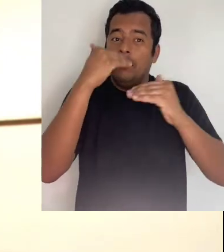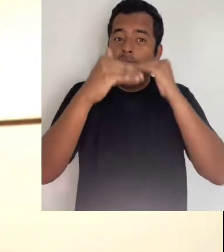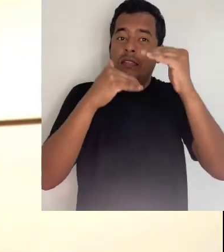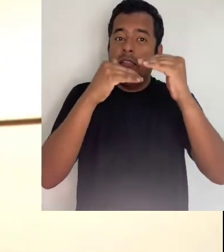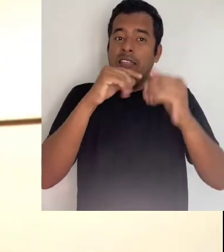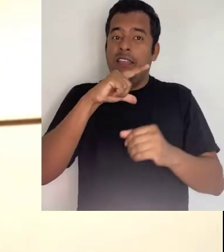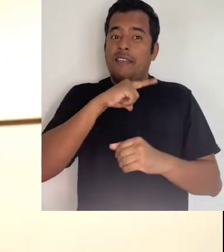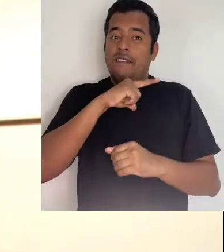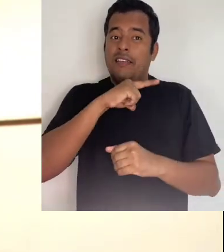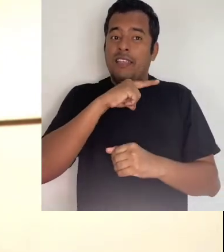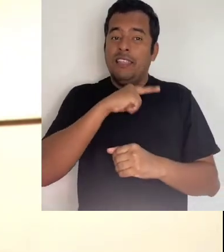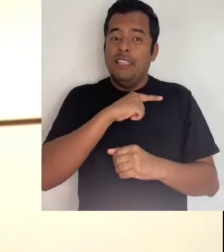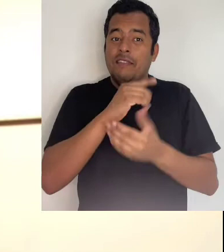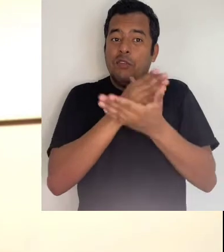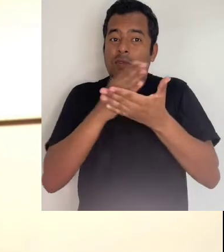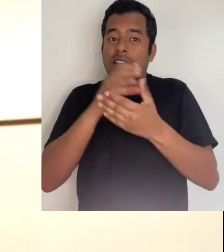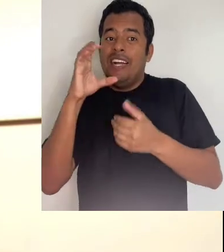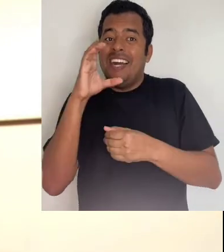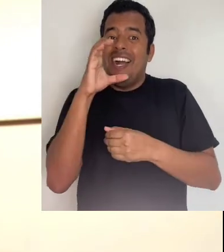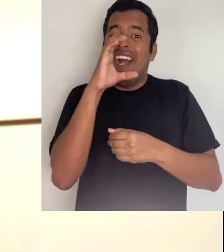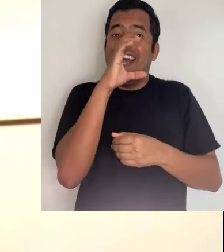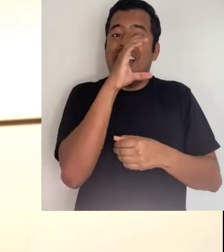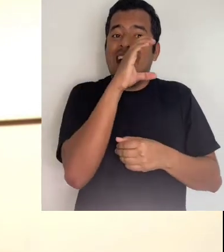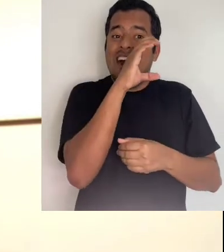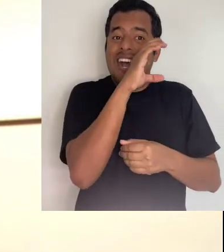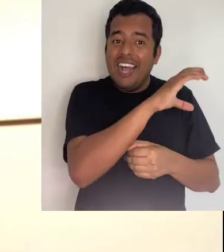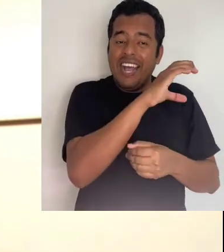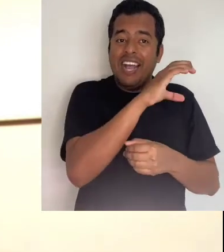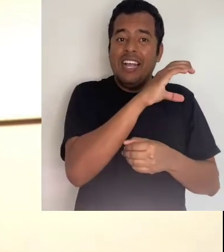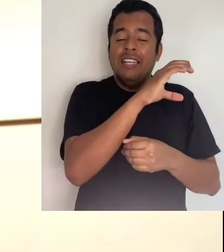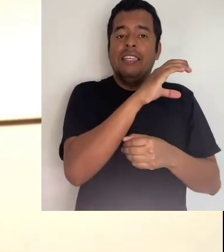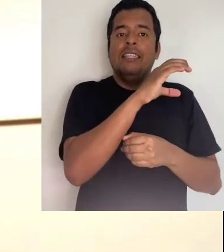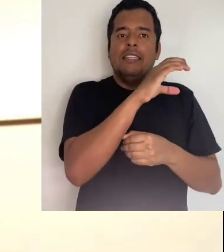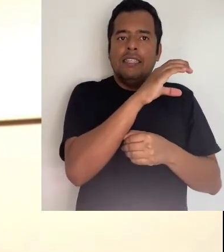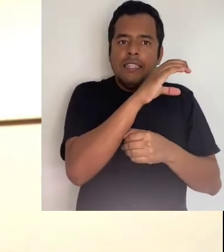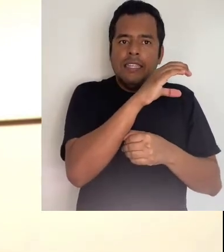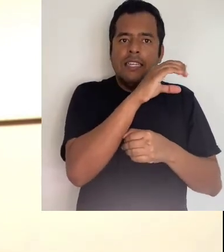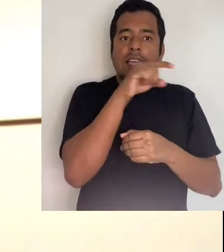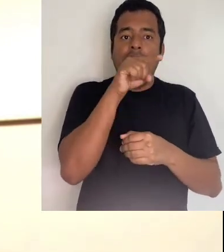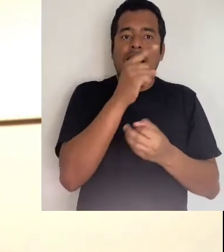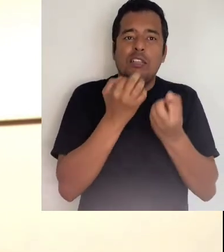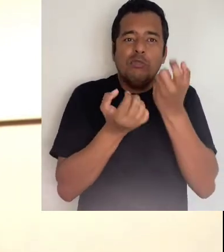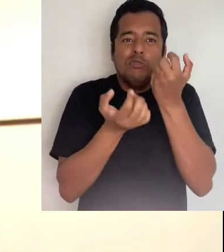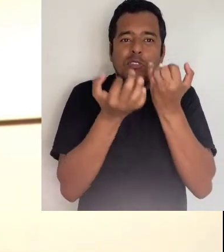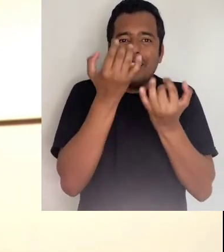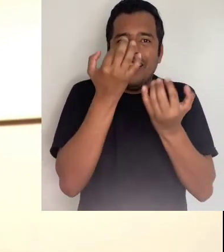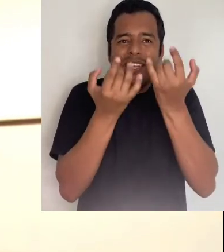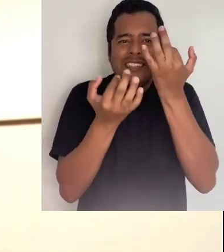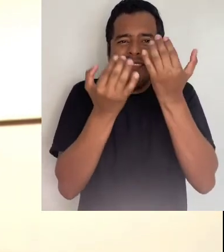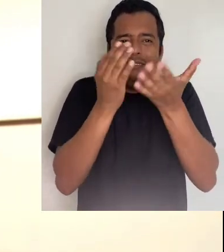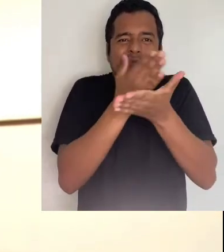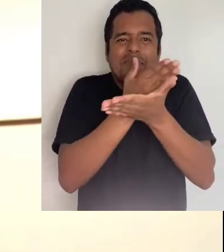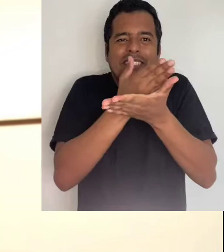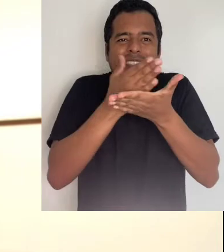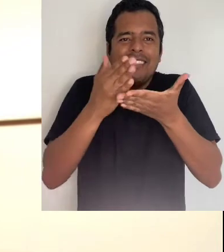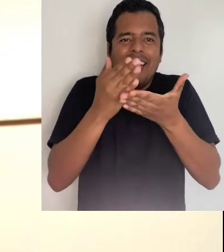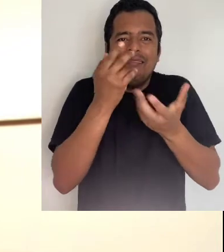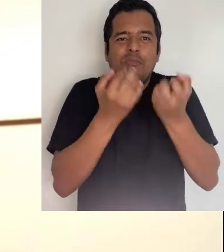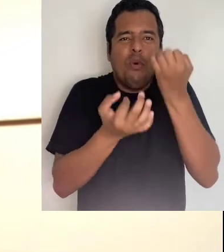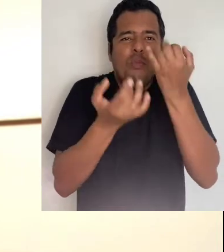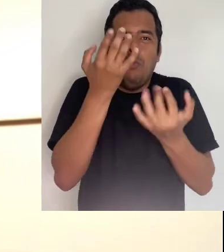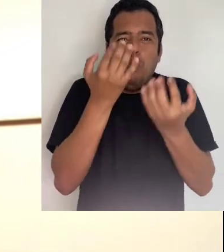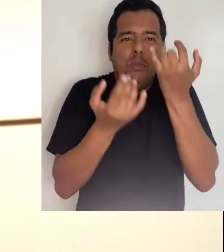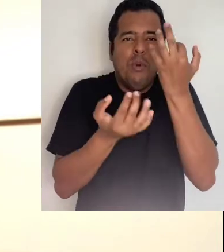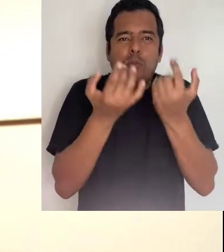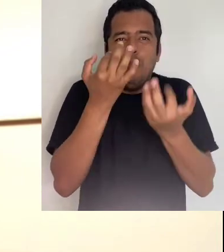nesse processo, ó, eu vou ter, no momento que aquecer e transferir calor da manta para o balão, os gases eles vão